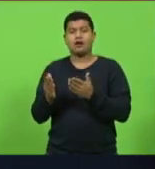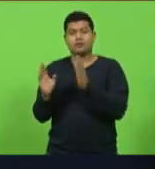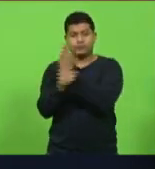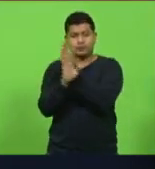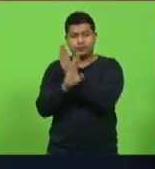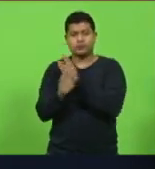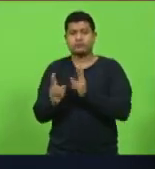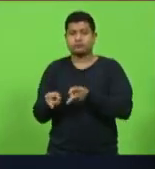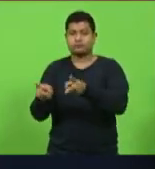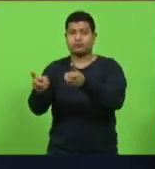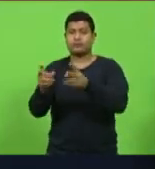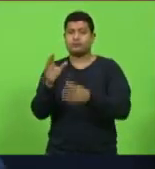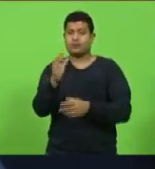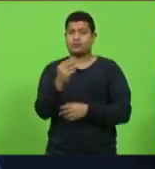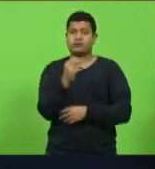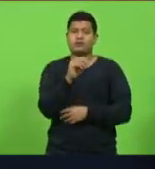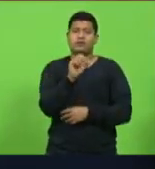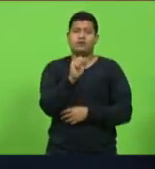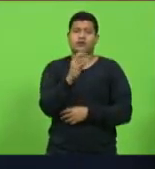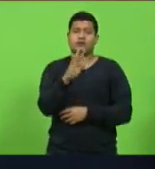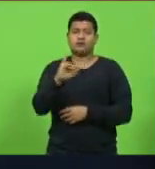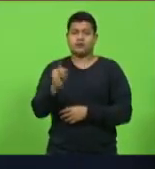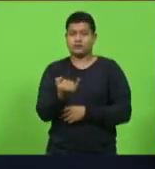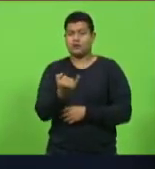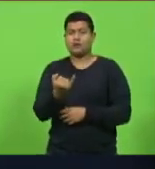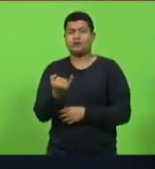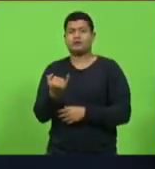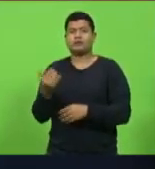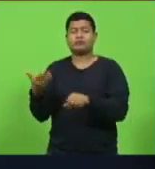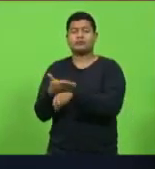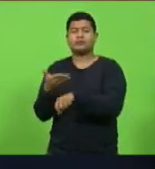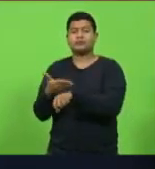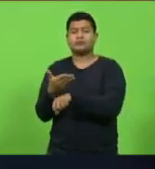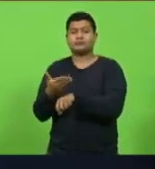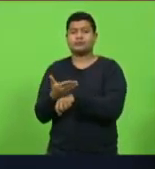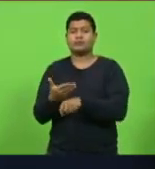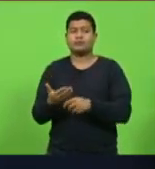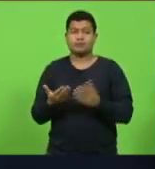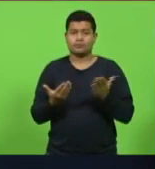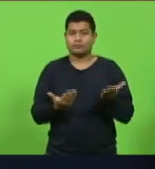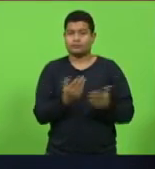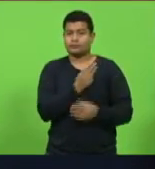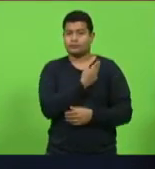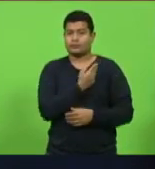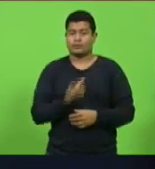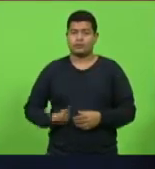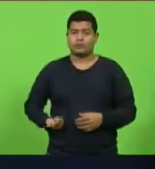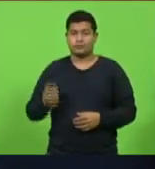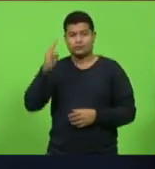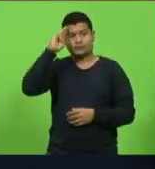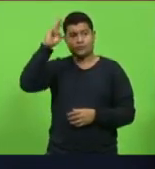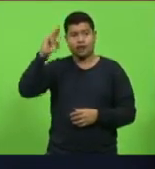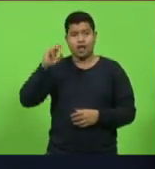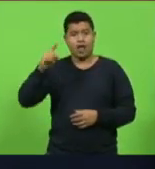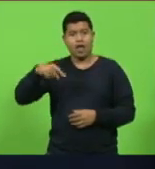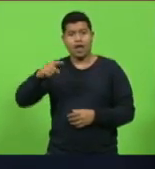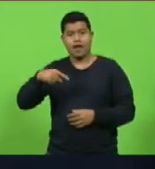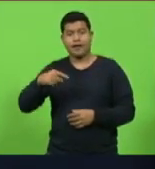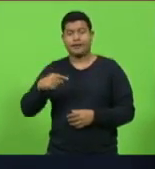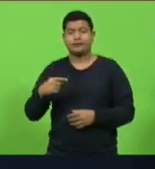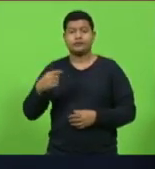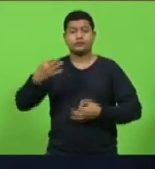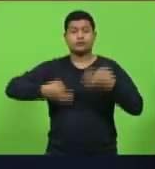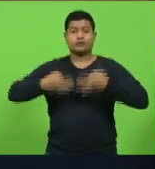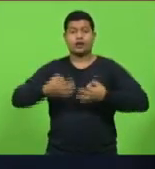mas o STJ arquivou a participação do Governador Carlos Moisés que é o